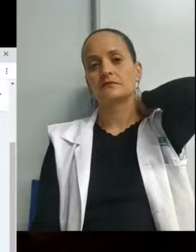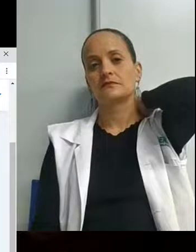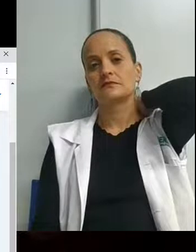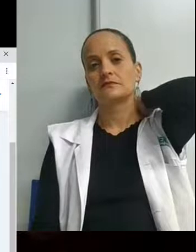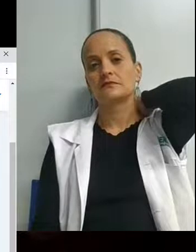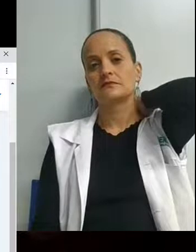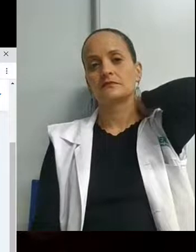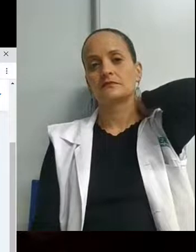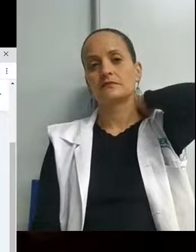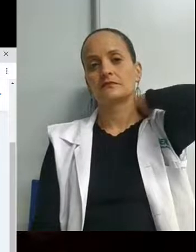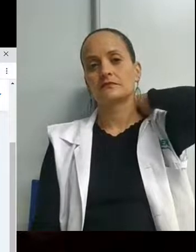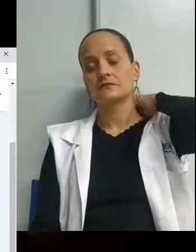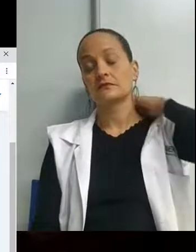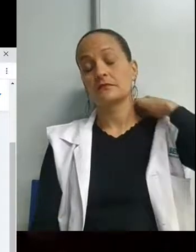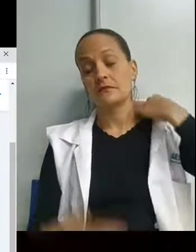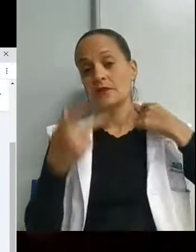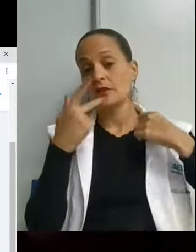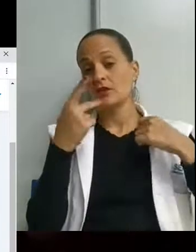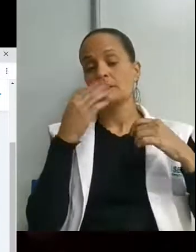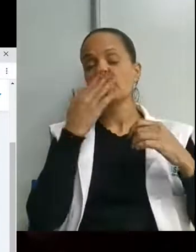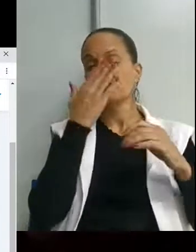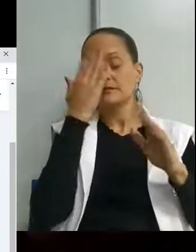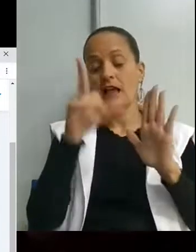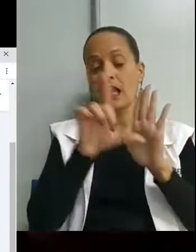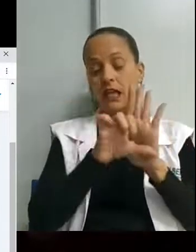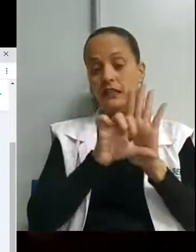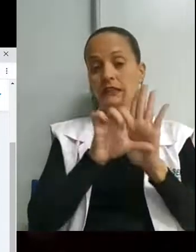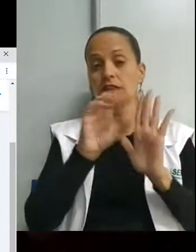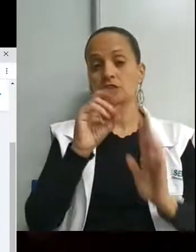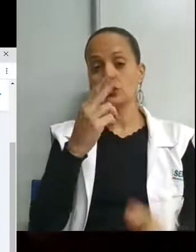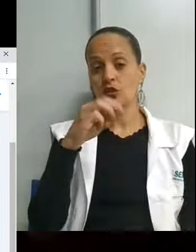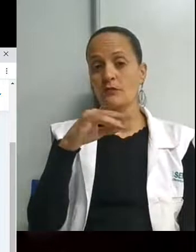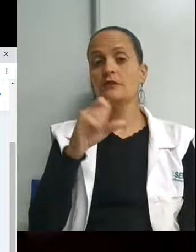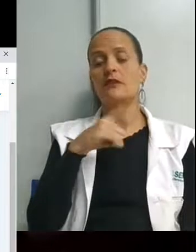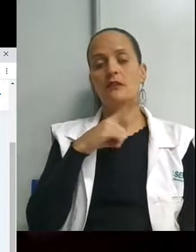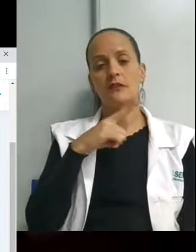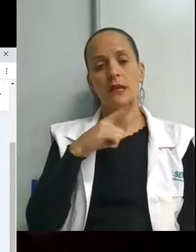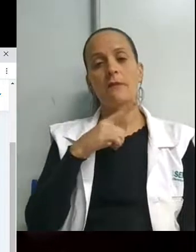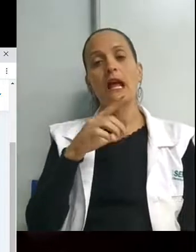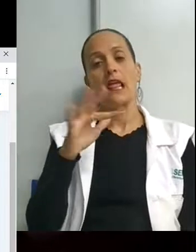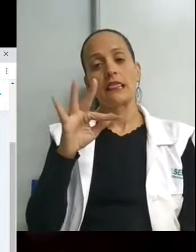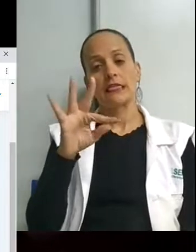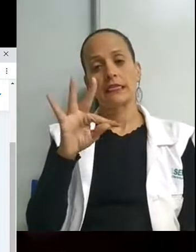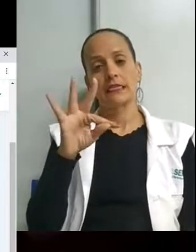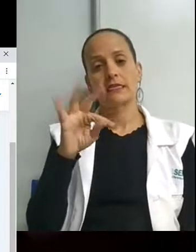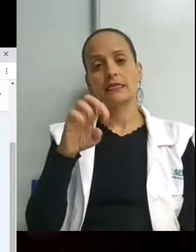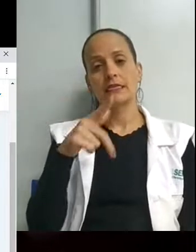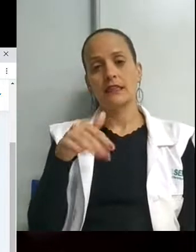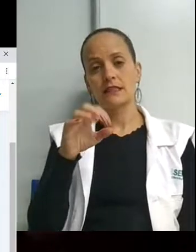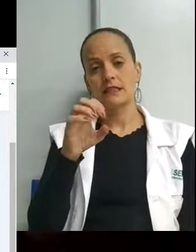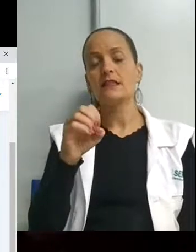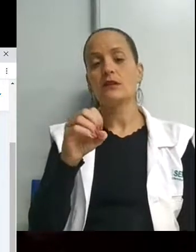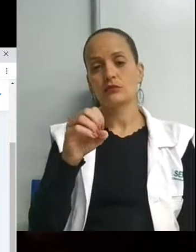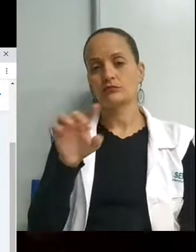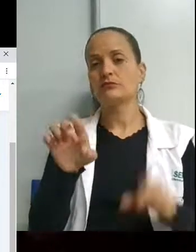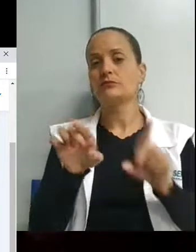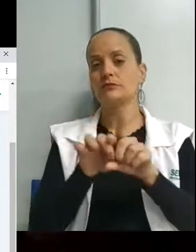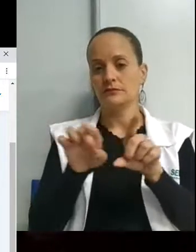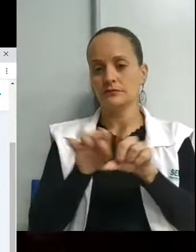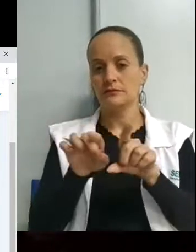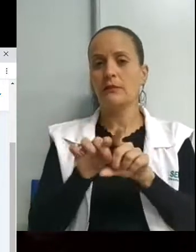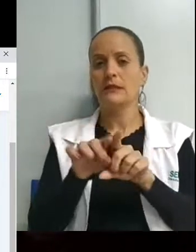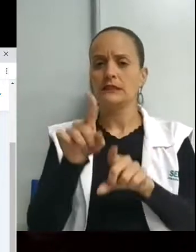Então, a lei de Ohm, ela se aplica para tensão e para corrente. Para potência, aqui, analisando a tabela, lei